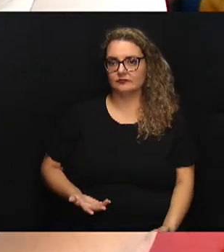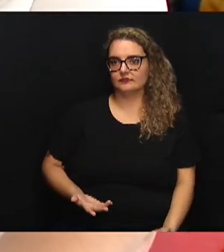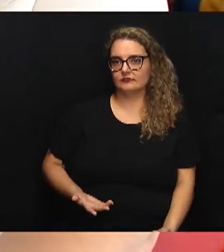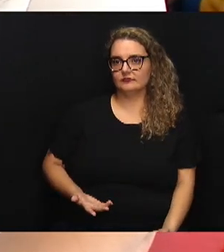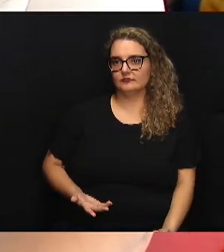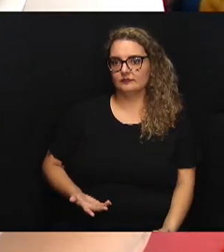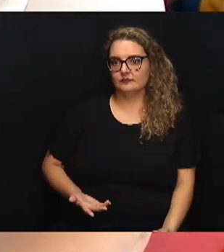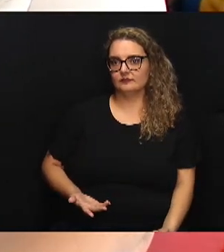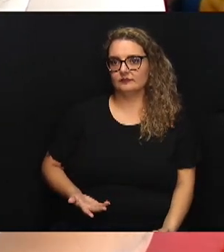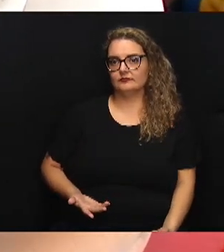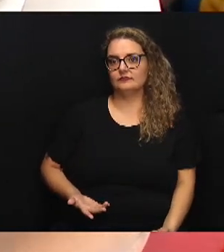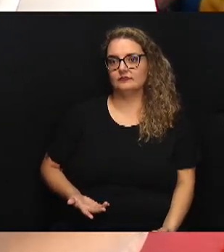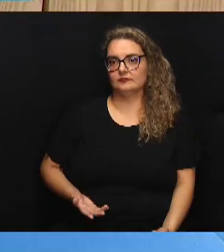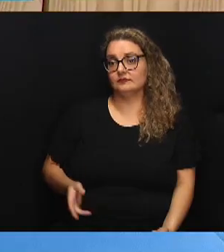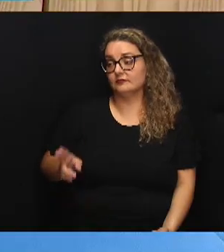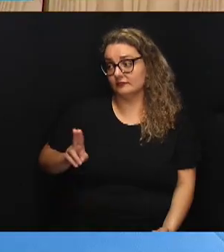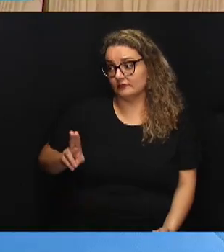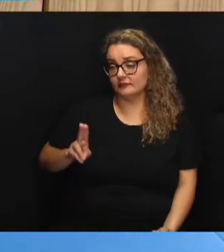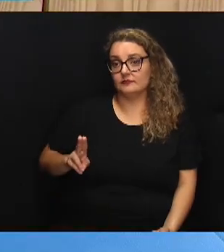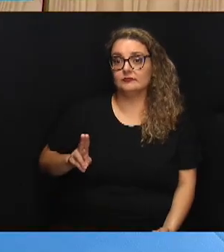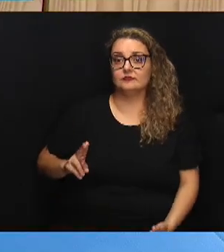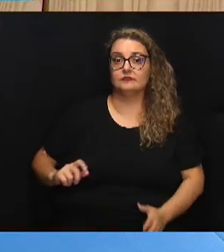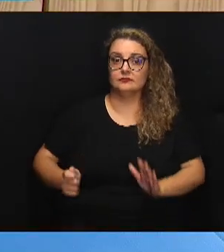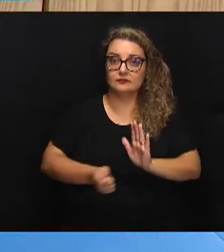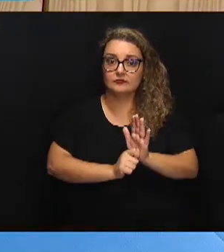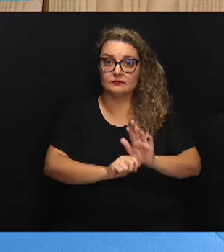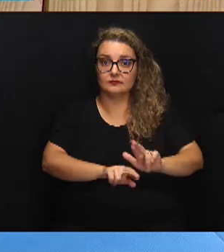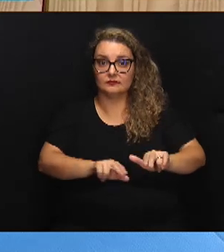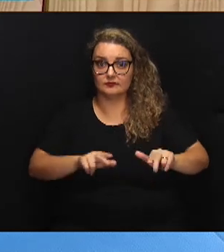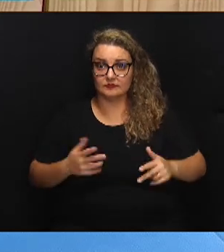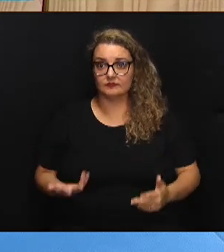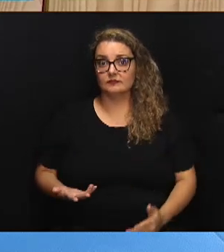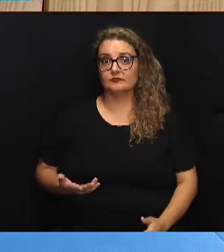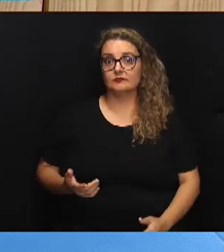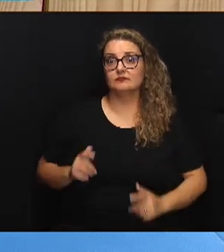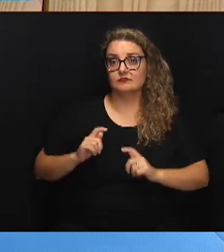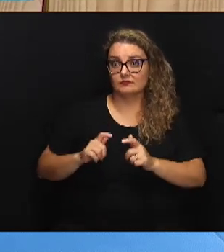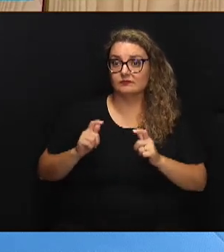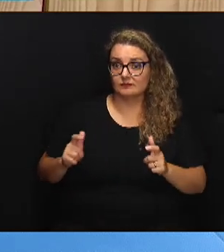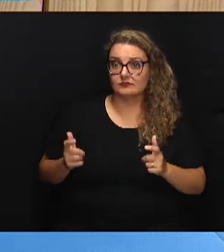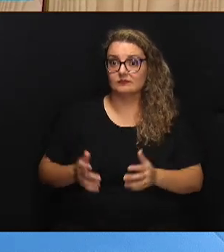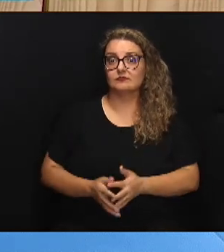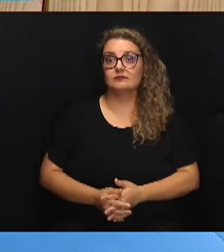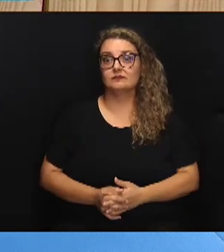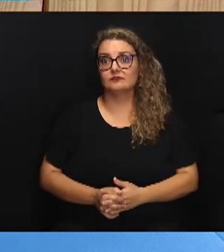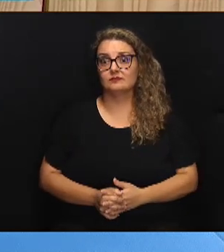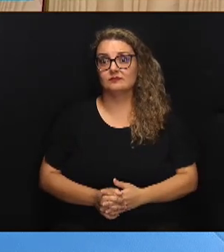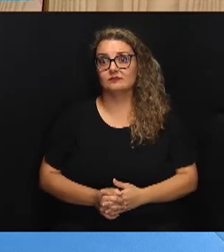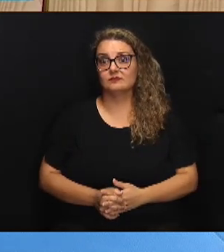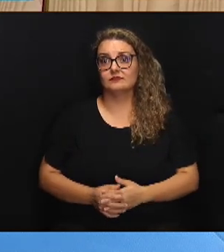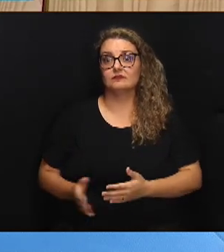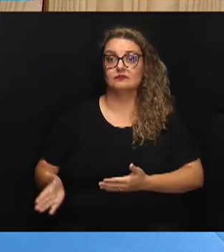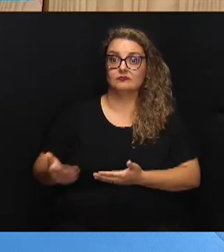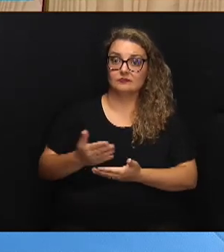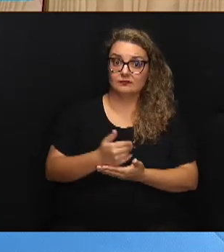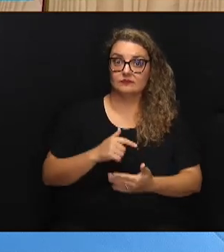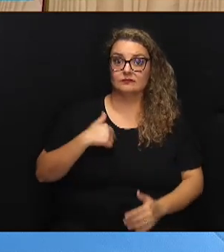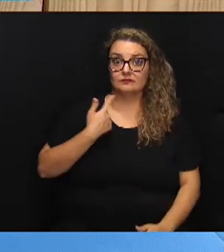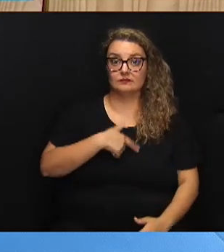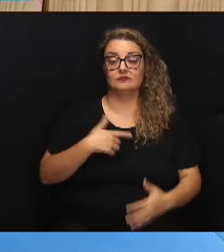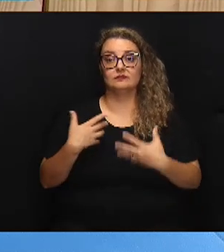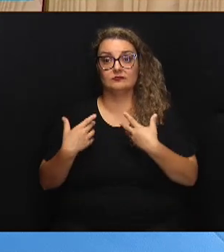né, questões de uso de substância, que tem crescido muito, né? Então, acolhimentos que nós estamos